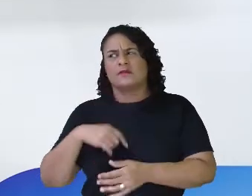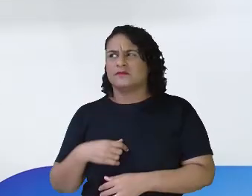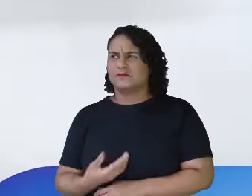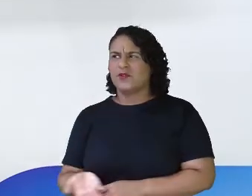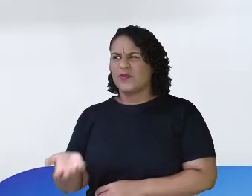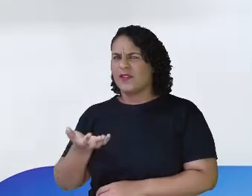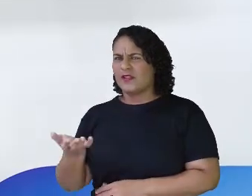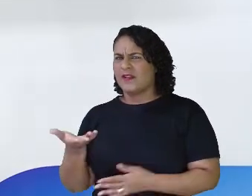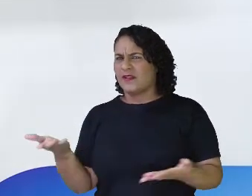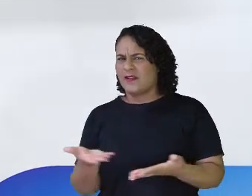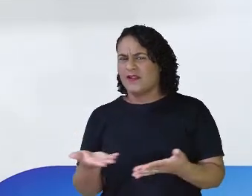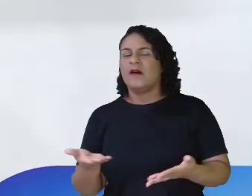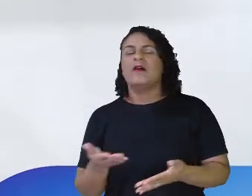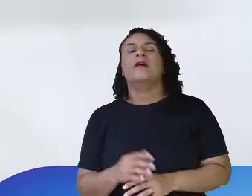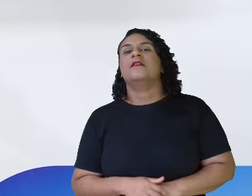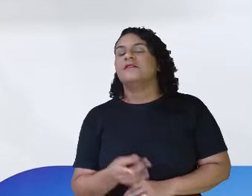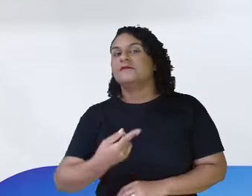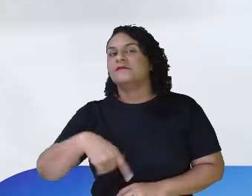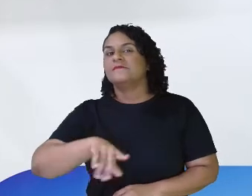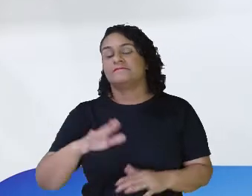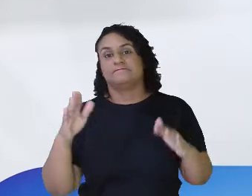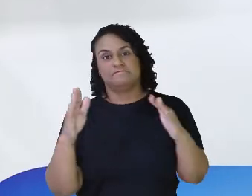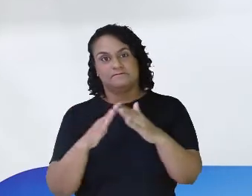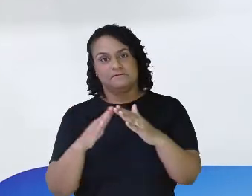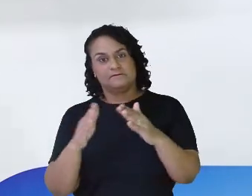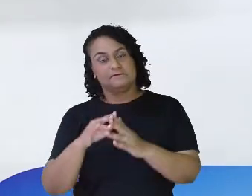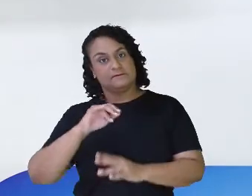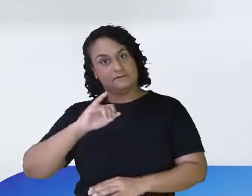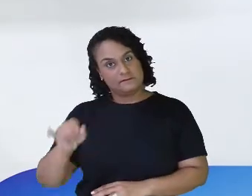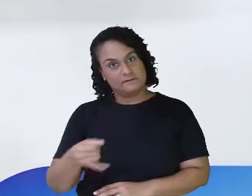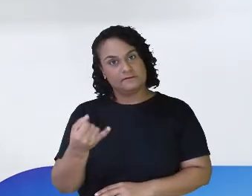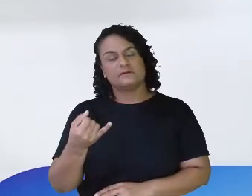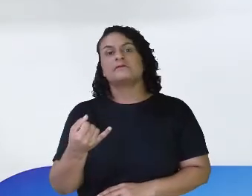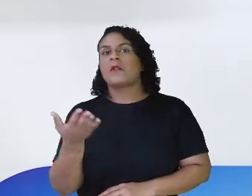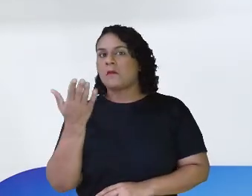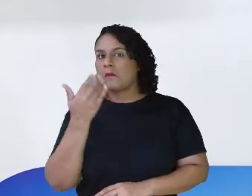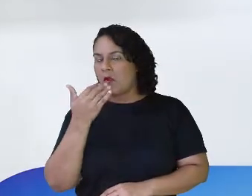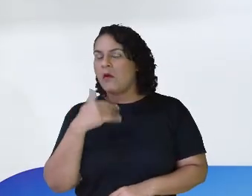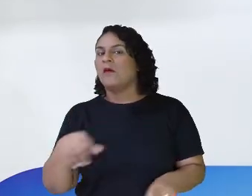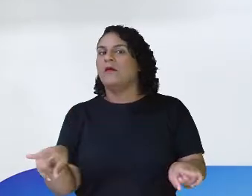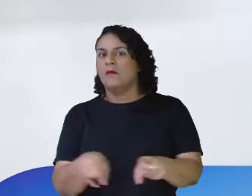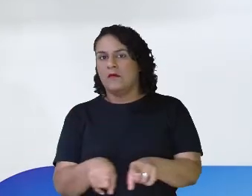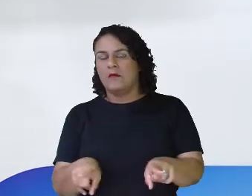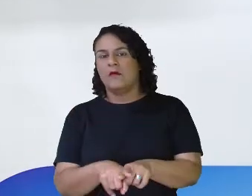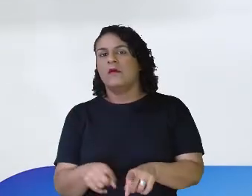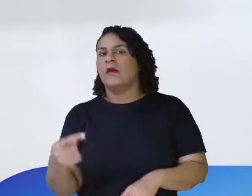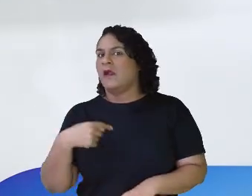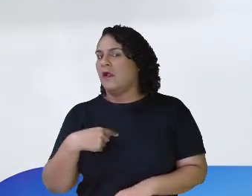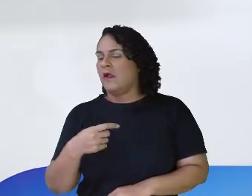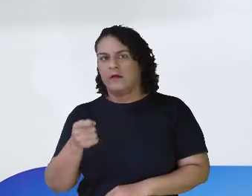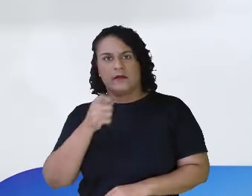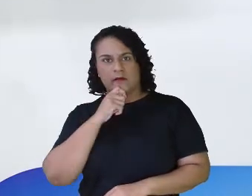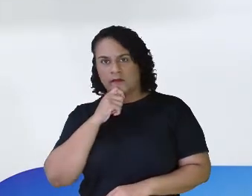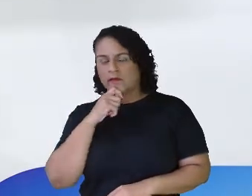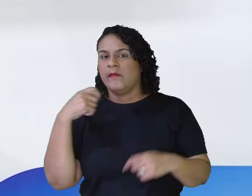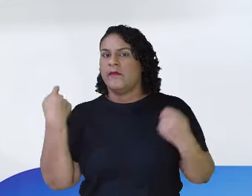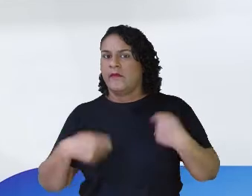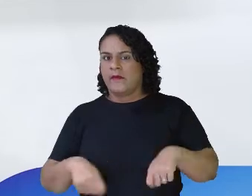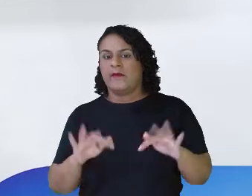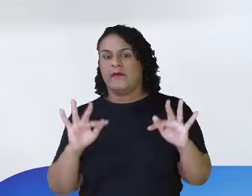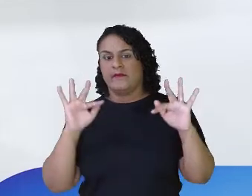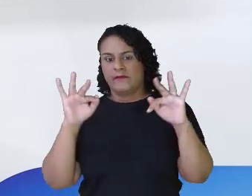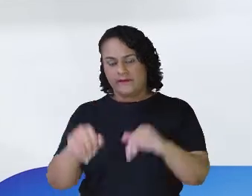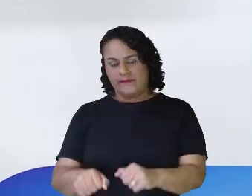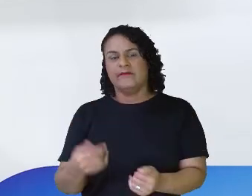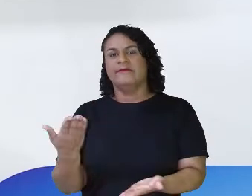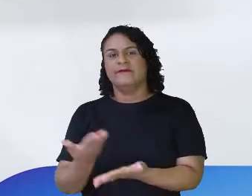com um cafezinho agora. Você que está em casa, aproveita para comer também, tá? Eu ainda não posso, eu preciso encerrar a